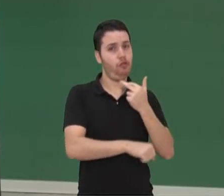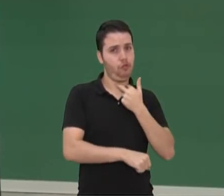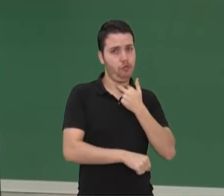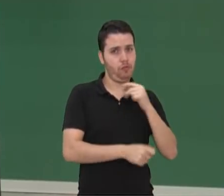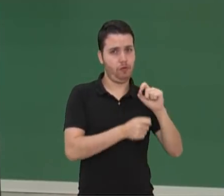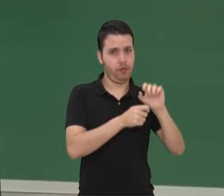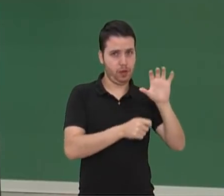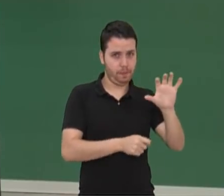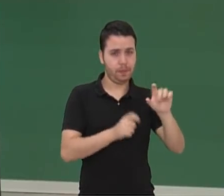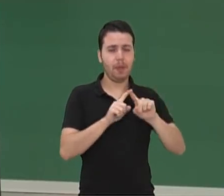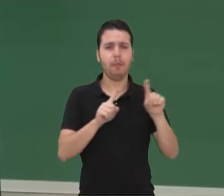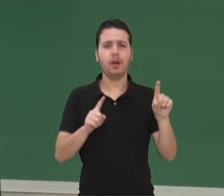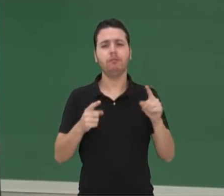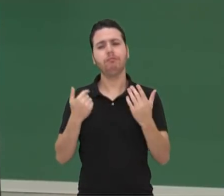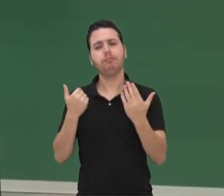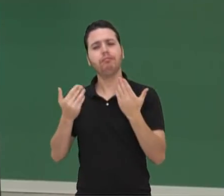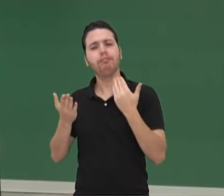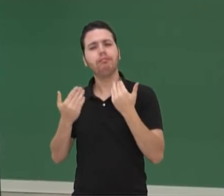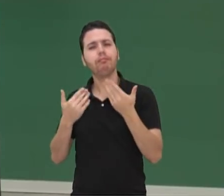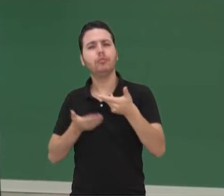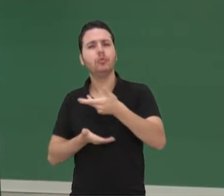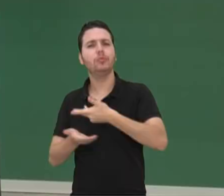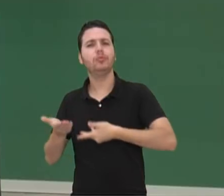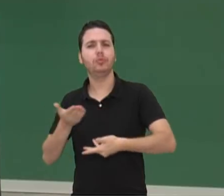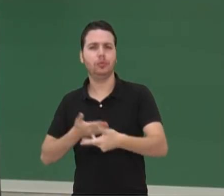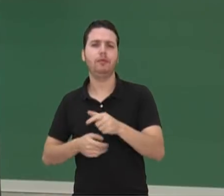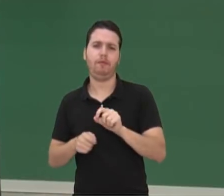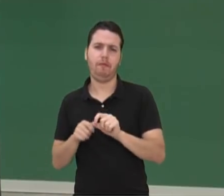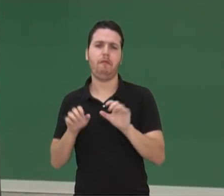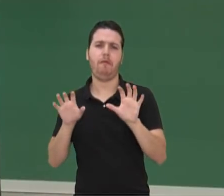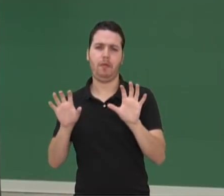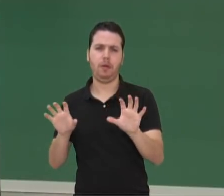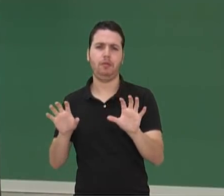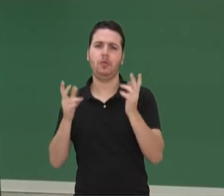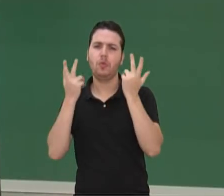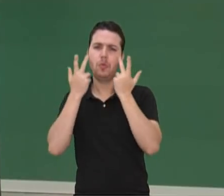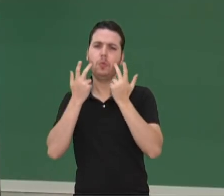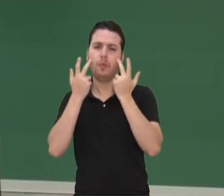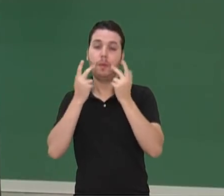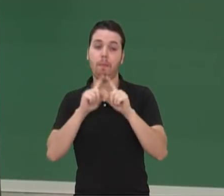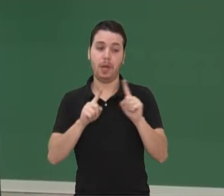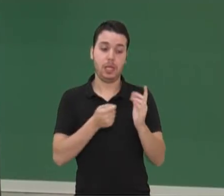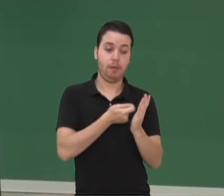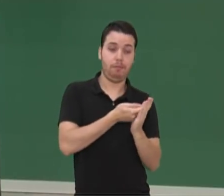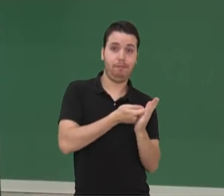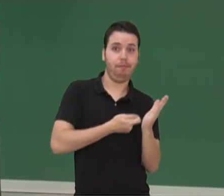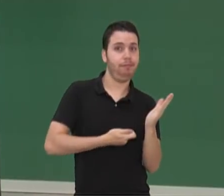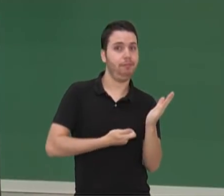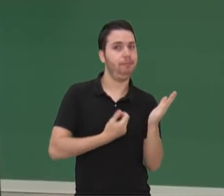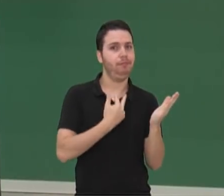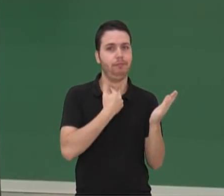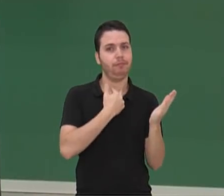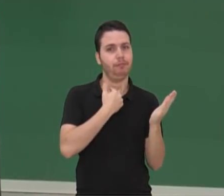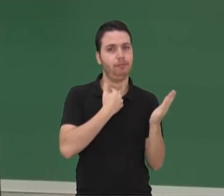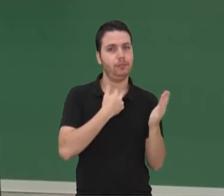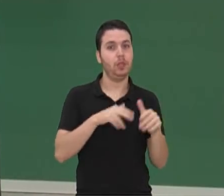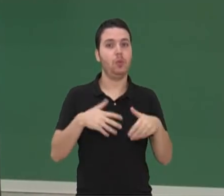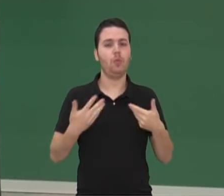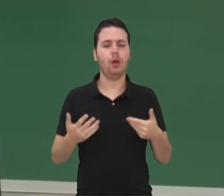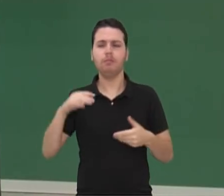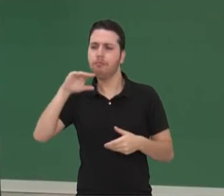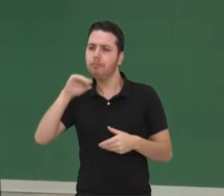fazer isso. Mas a gente, na conversa do dia a dia, a gente faz isso, né? Mas na escrita, não. Então, quando nós vamos